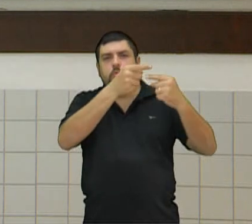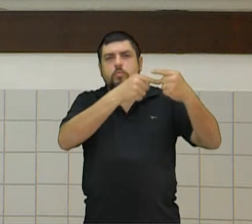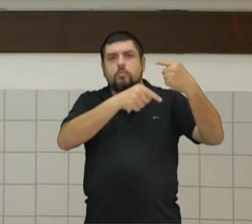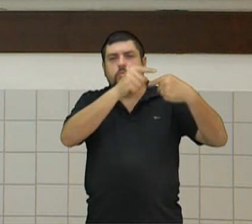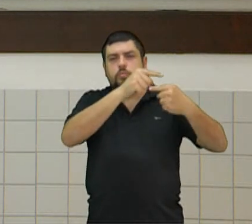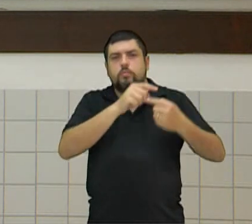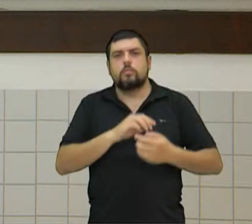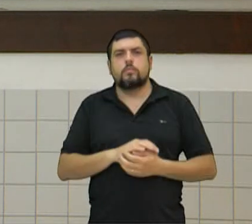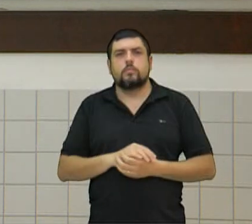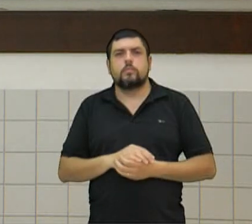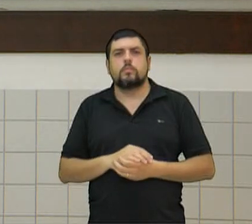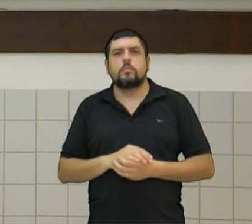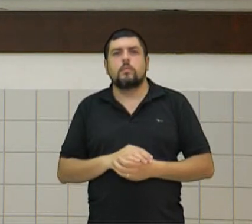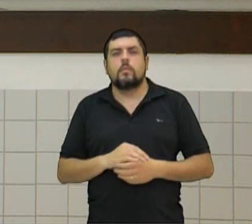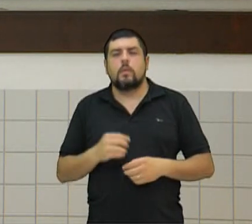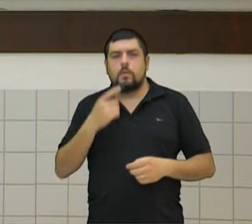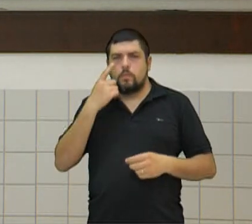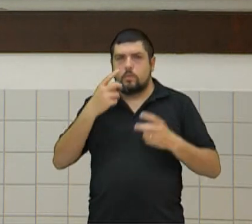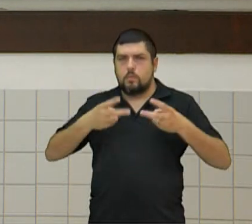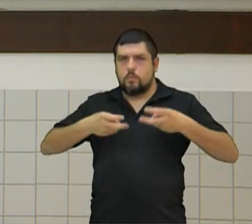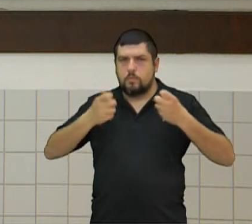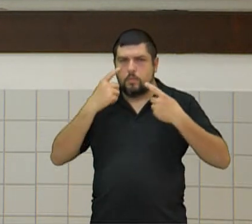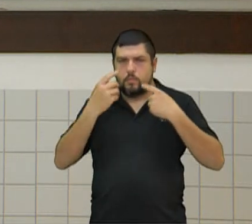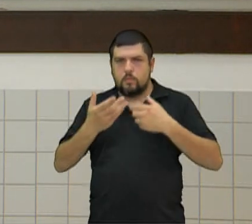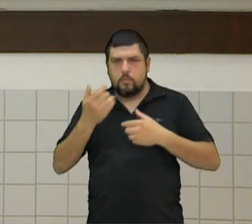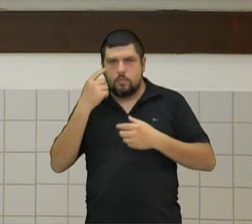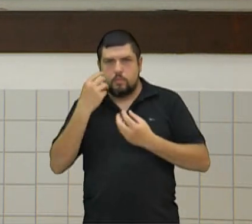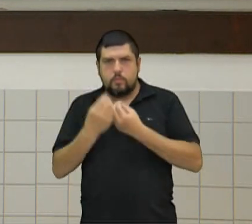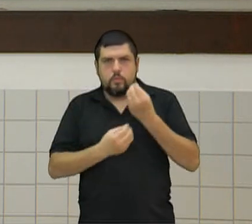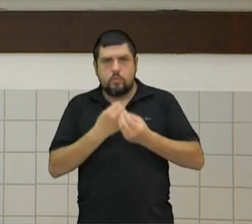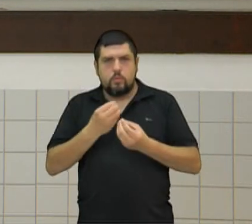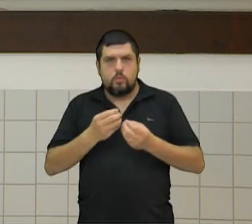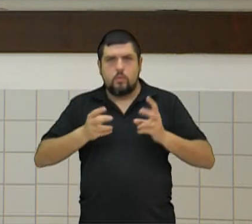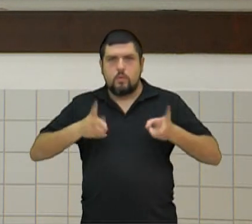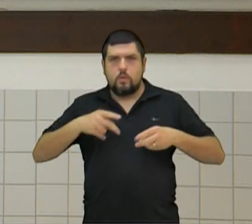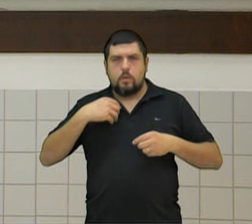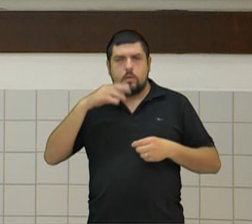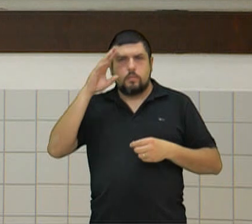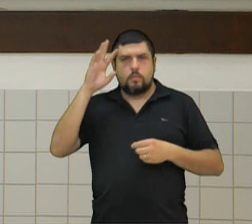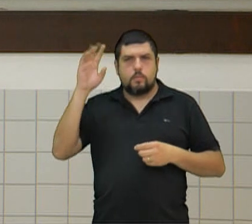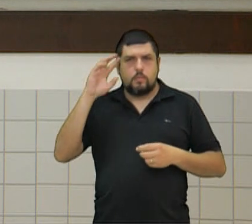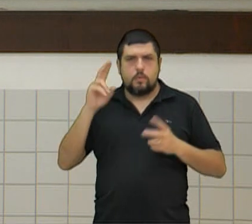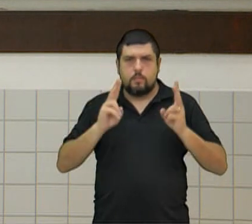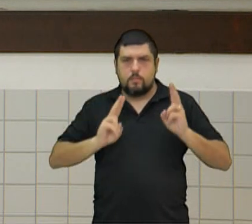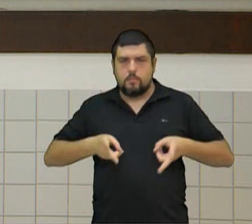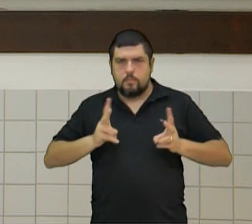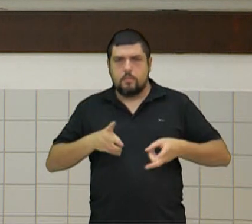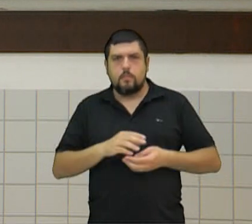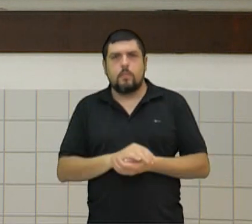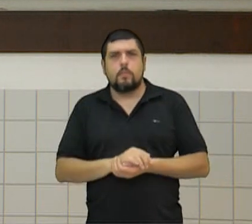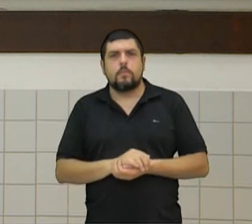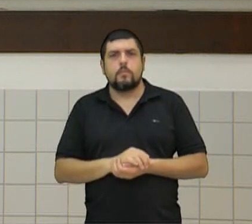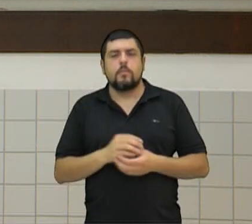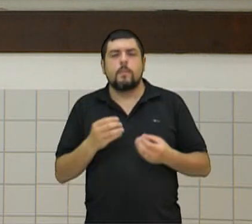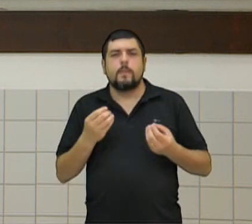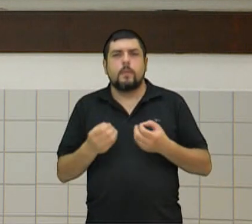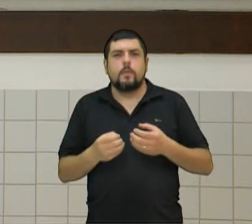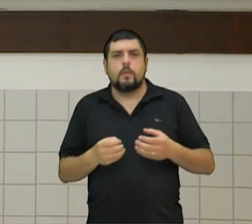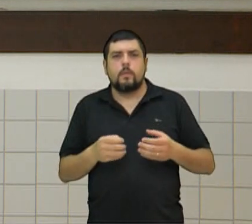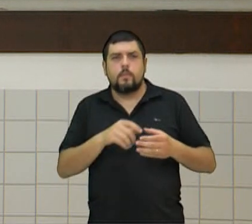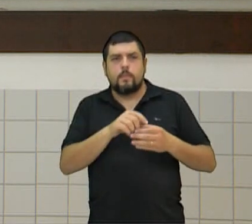também. Vejam, vamos lá. Mesma ideia. Então, você tem aqui 4 bolas de